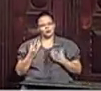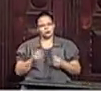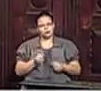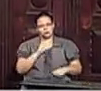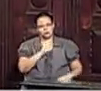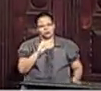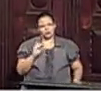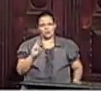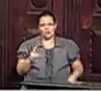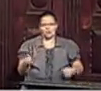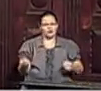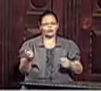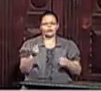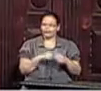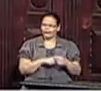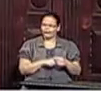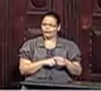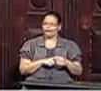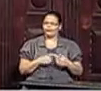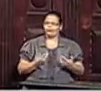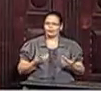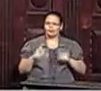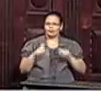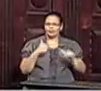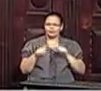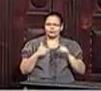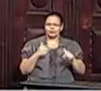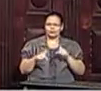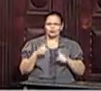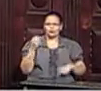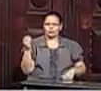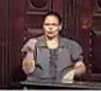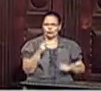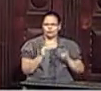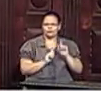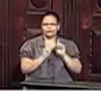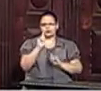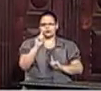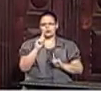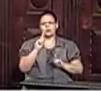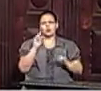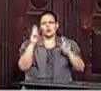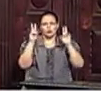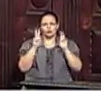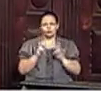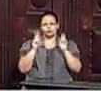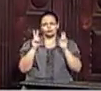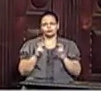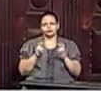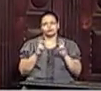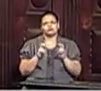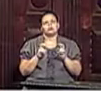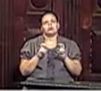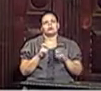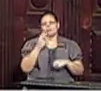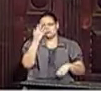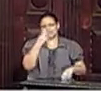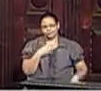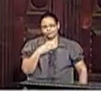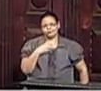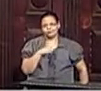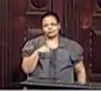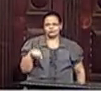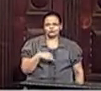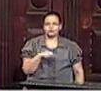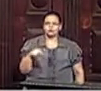CCR devolva essa concessão e está trabalhando numa nova licitação pública. Então, esse assunto é um assunto de extrema gravidade.